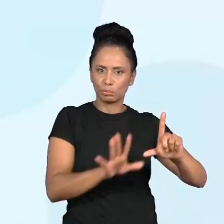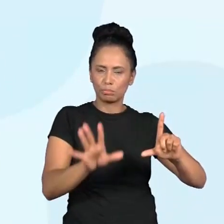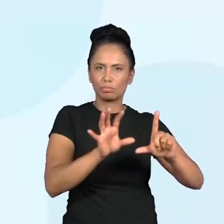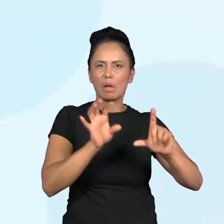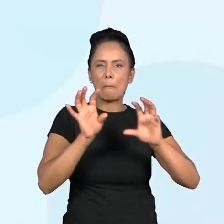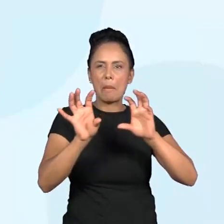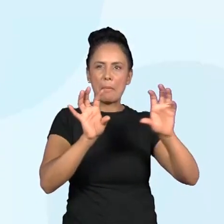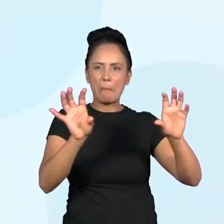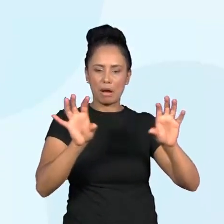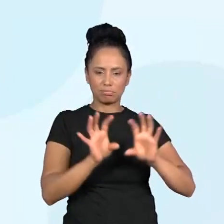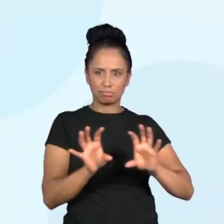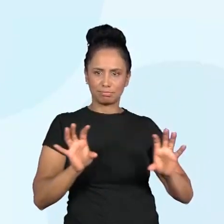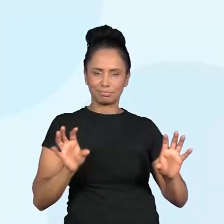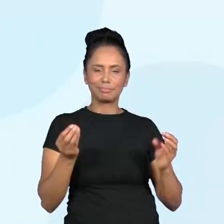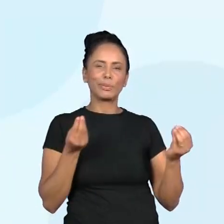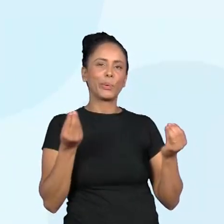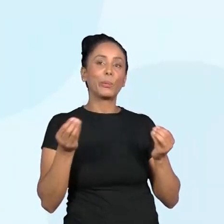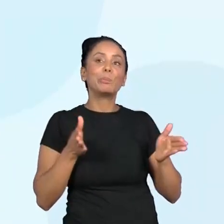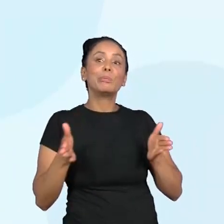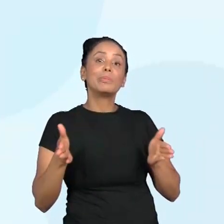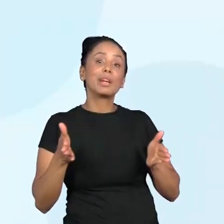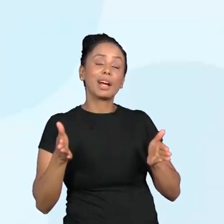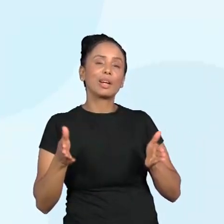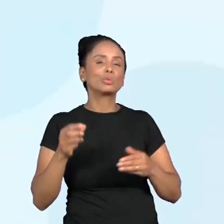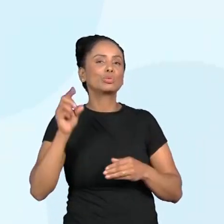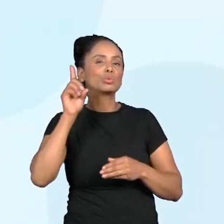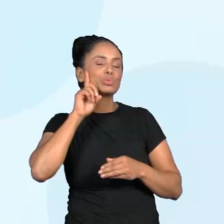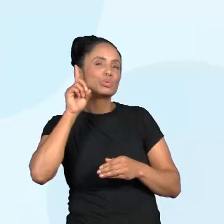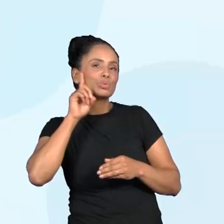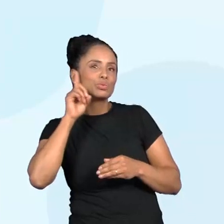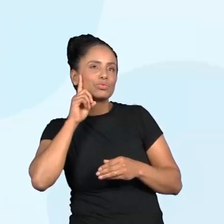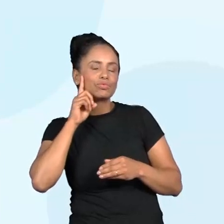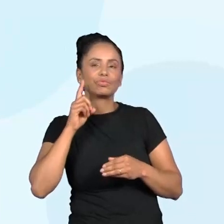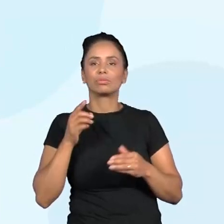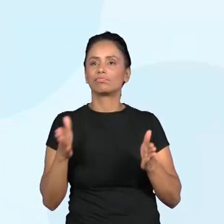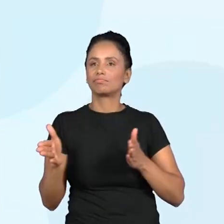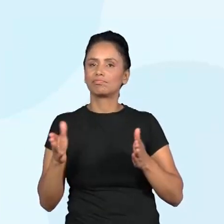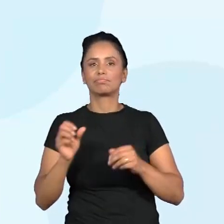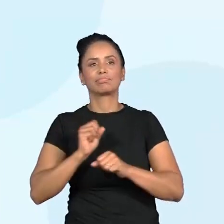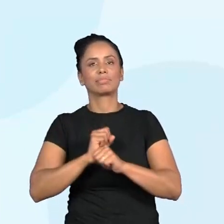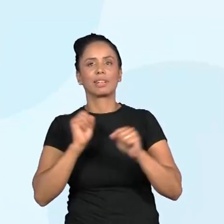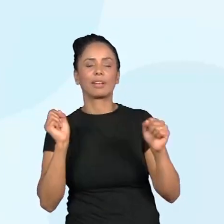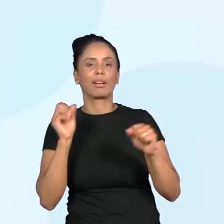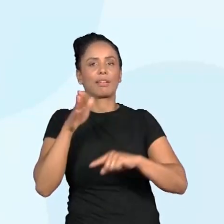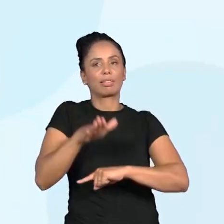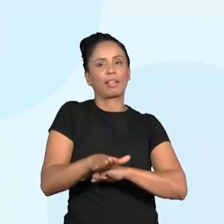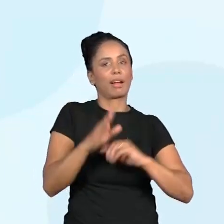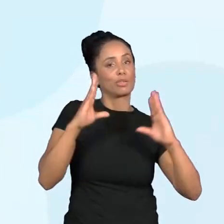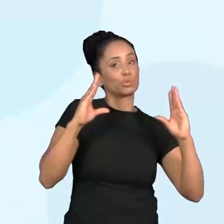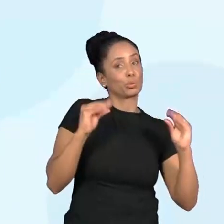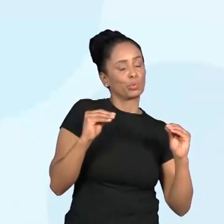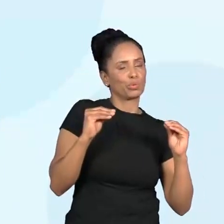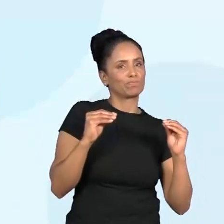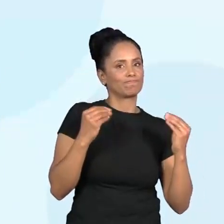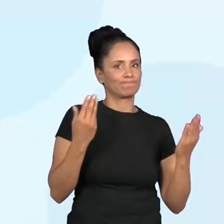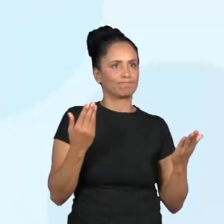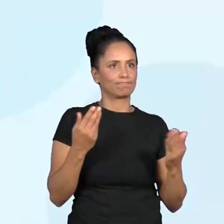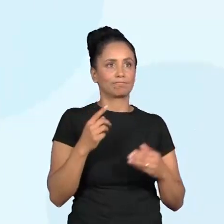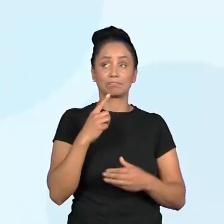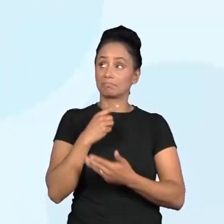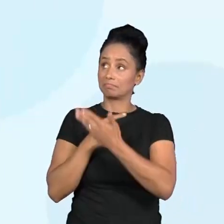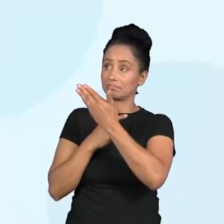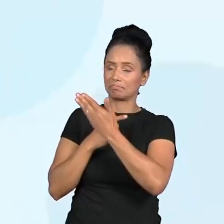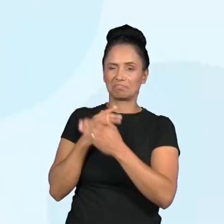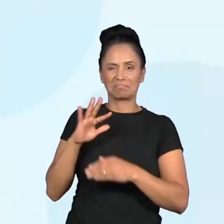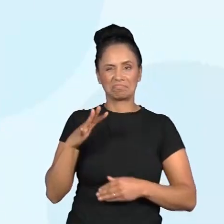aí também sobre os períodos diários. Logo bem cedinho aqui nós poderíamos colocar umas 6 horas da